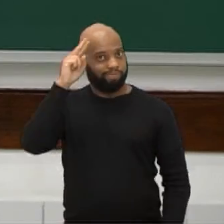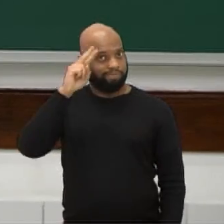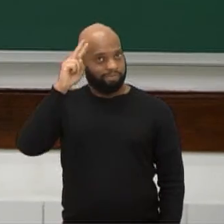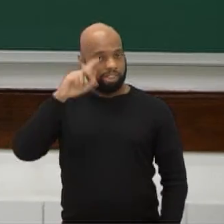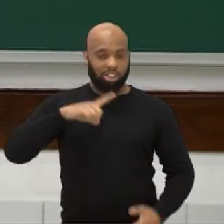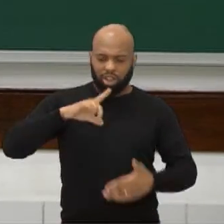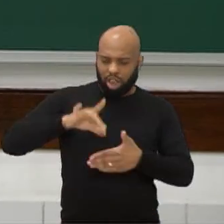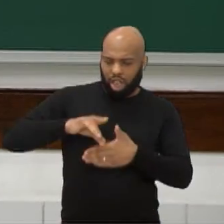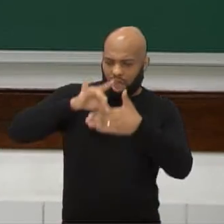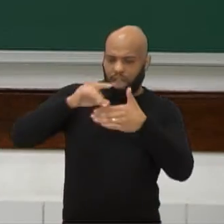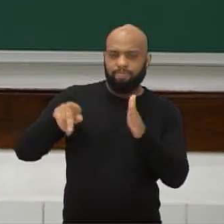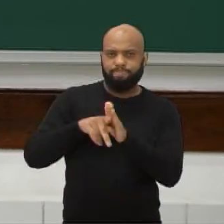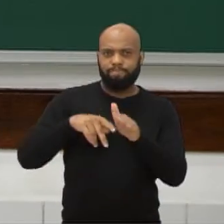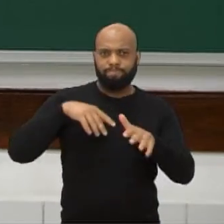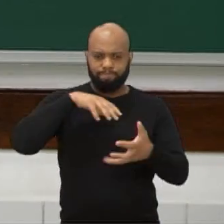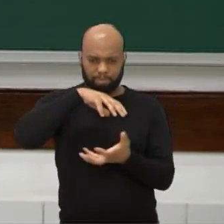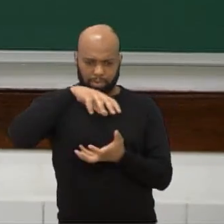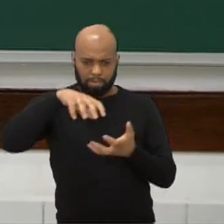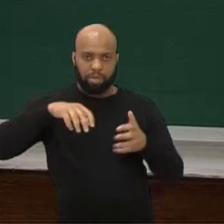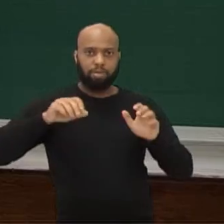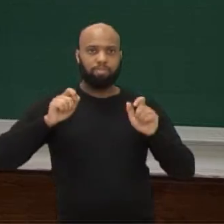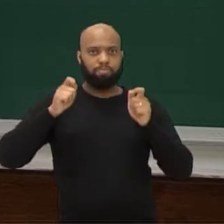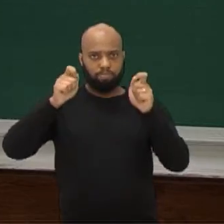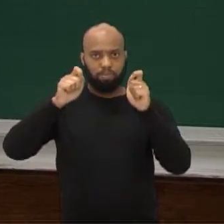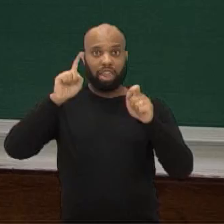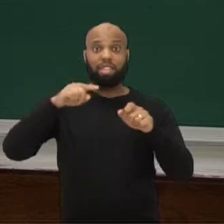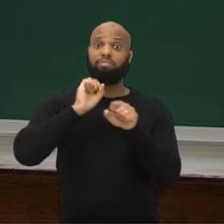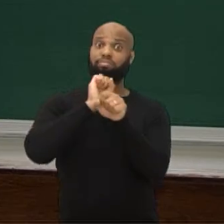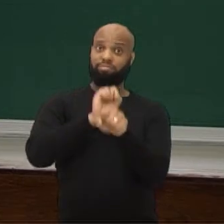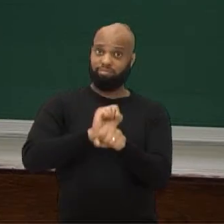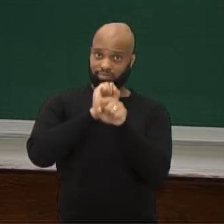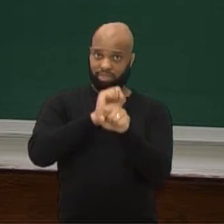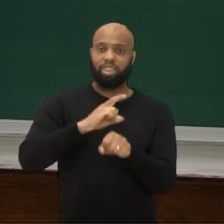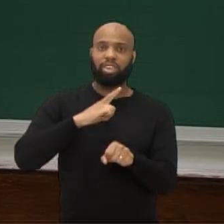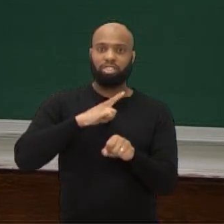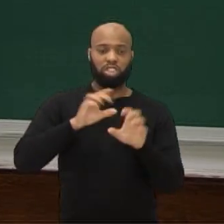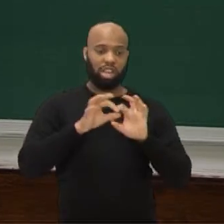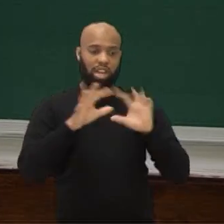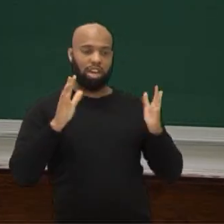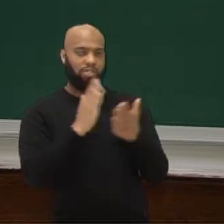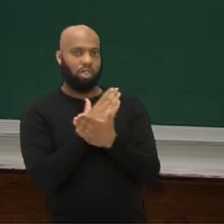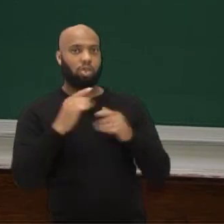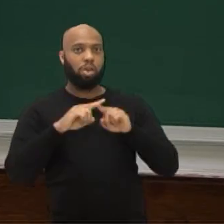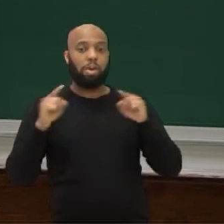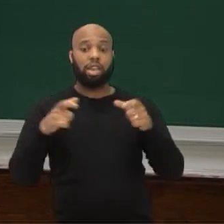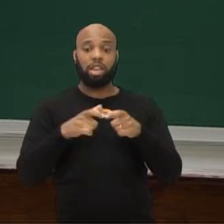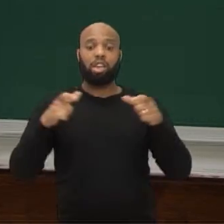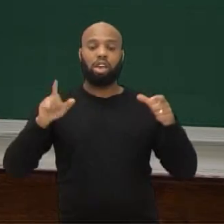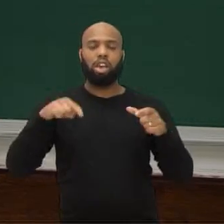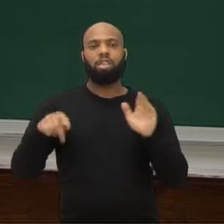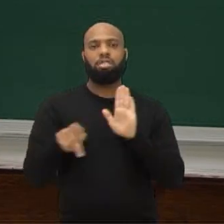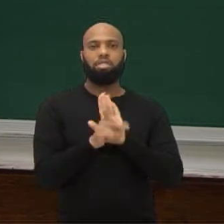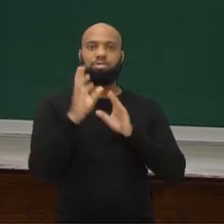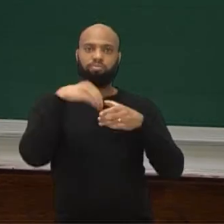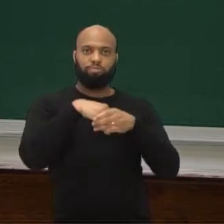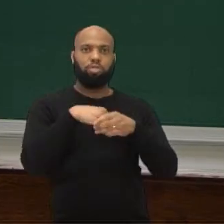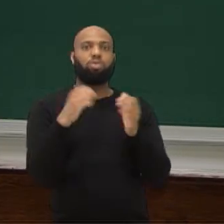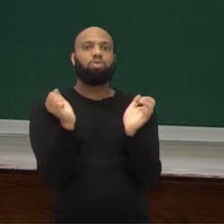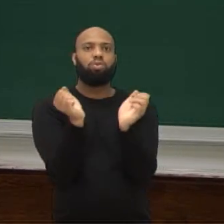que lideraram o movimento foram escravizados. Tinham livres também, mas a maioria